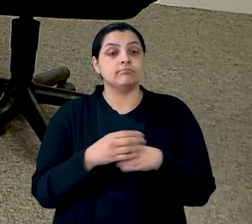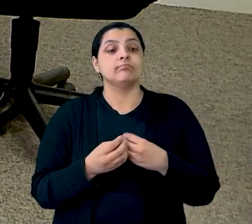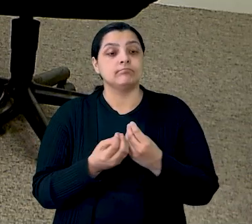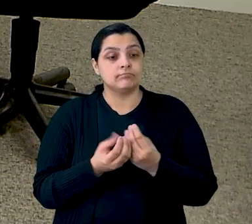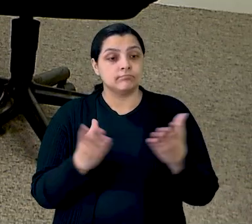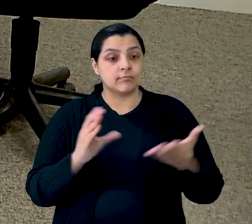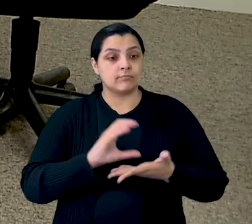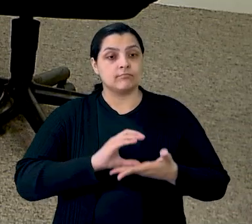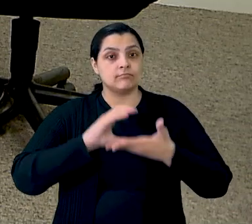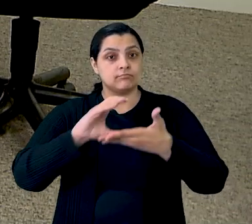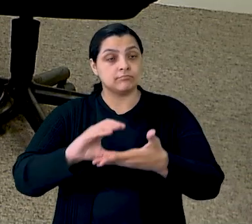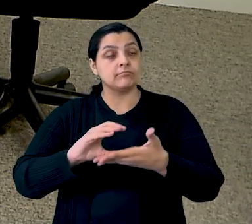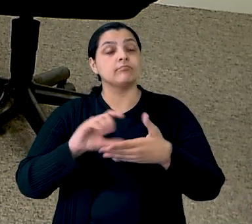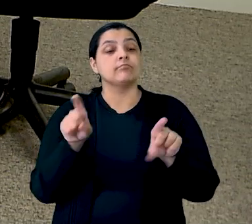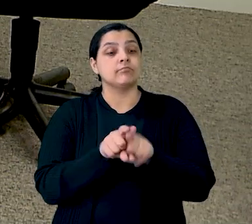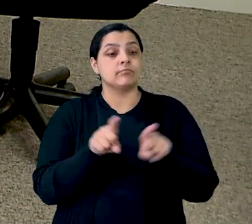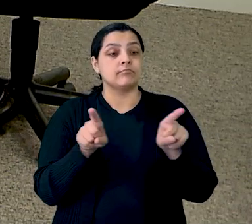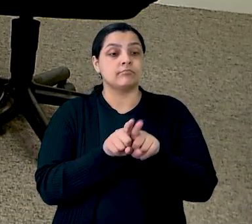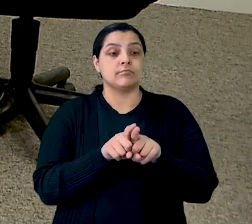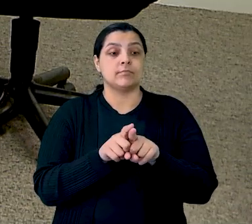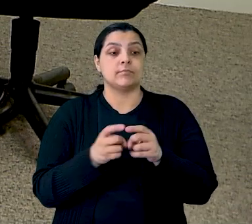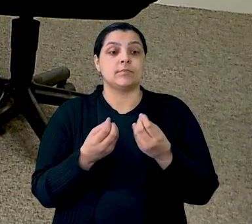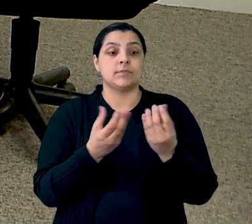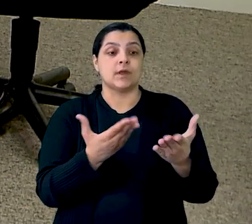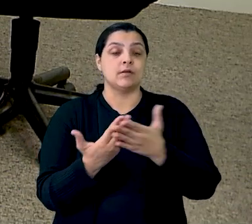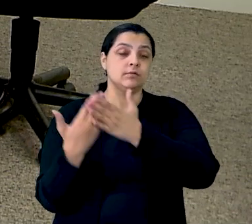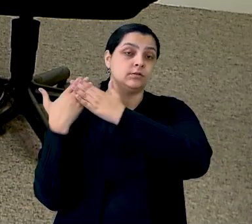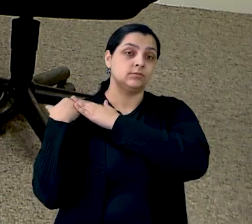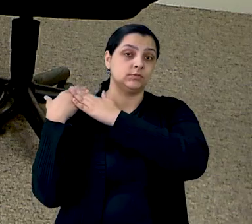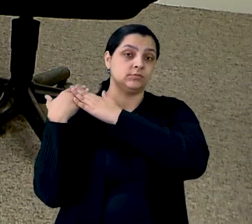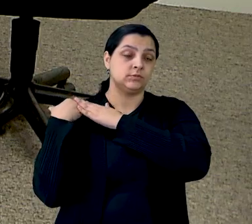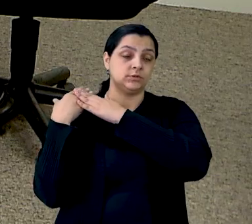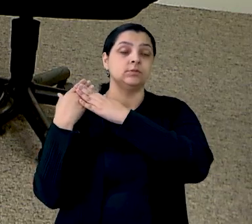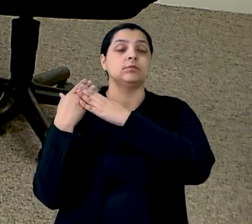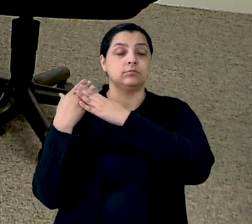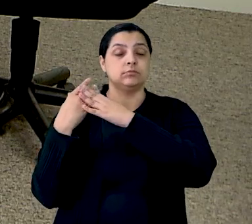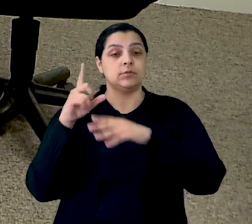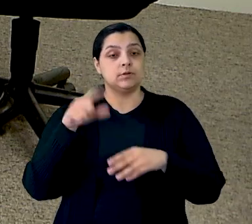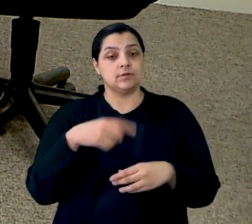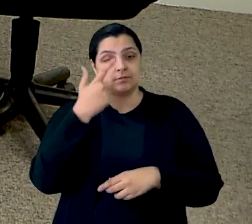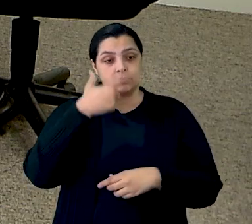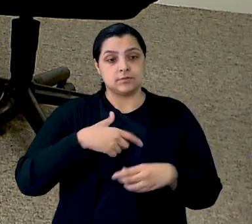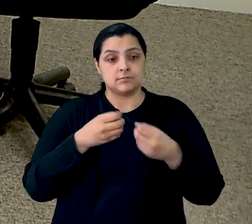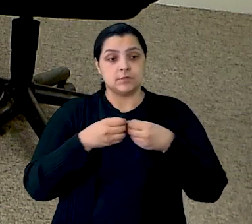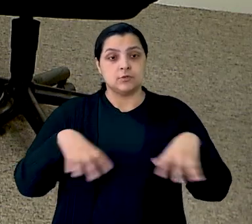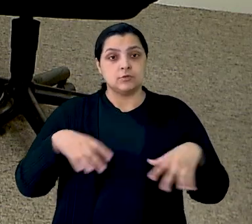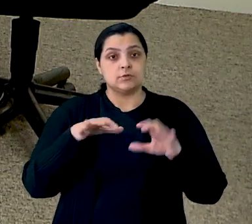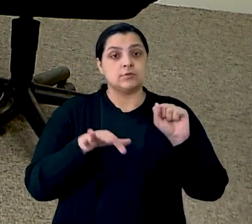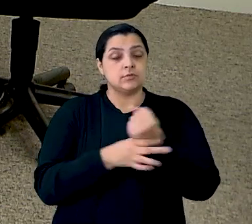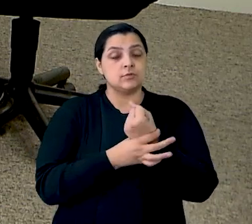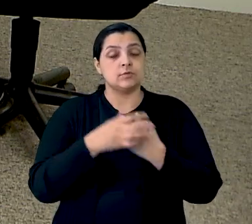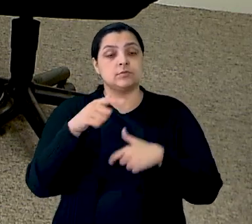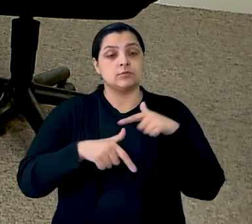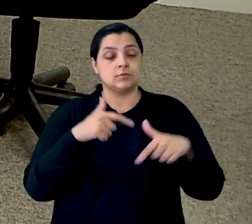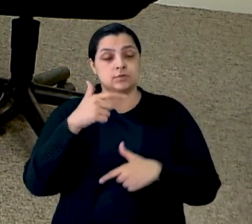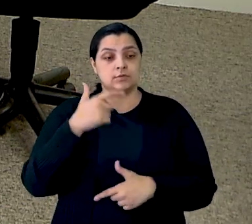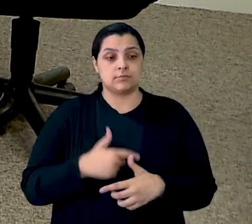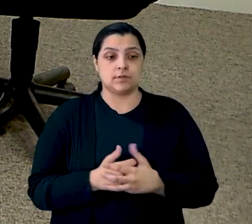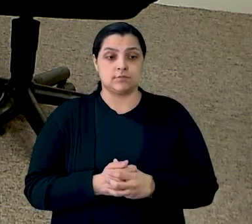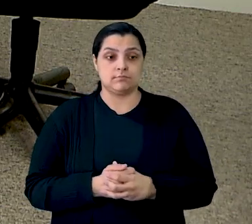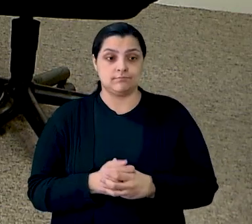gerar indenizações, gerar responsabilização por danos provocados à saúde e à segurança do